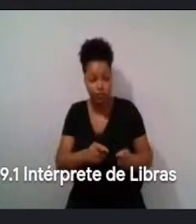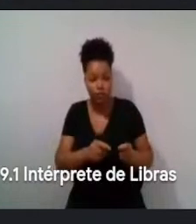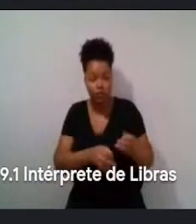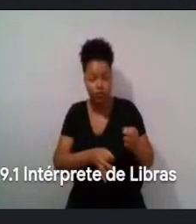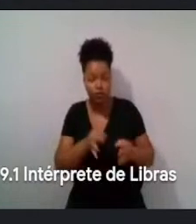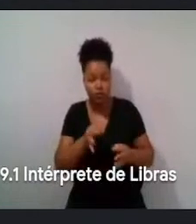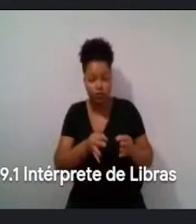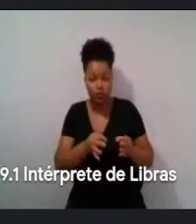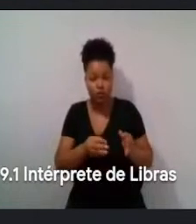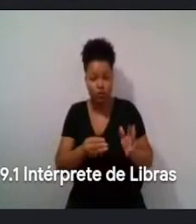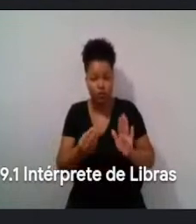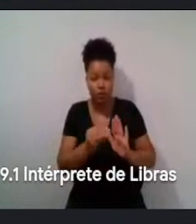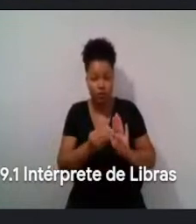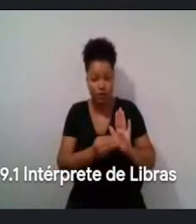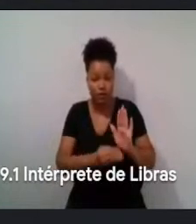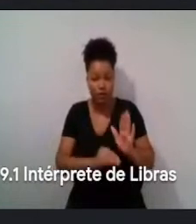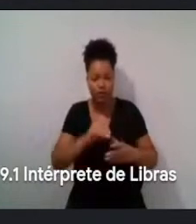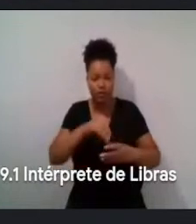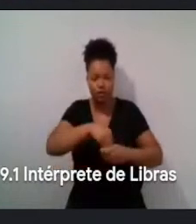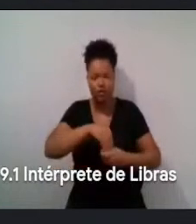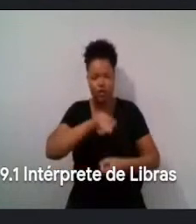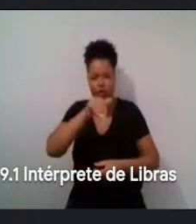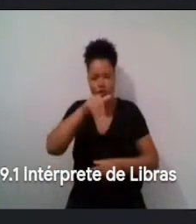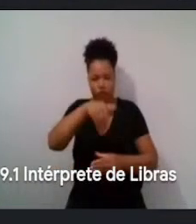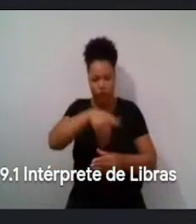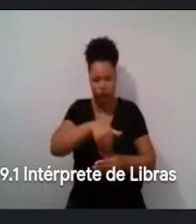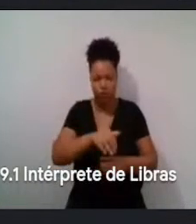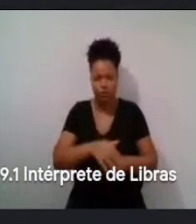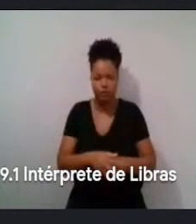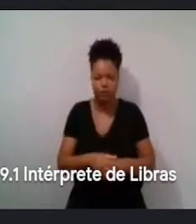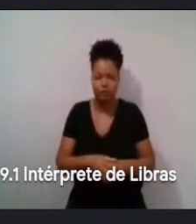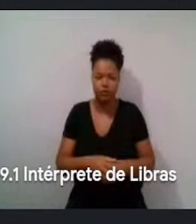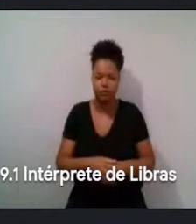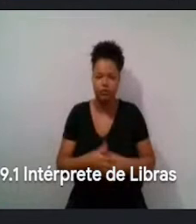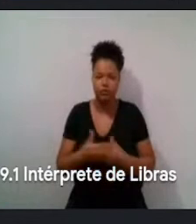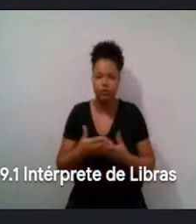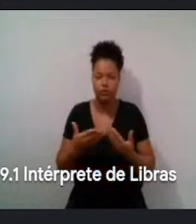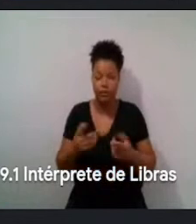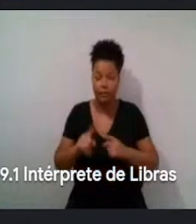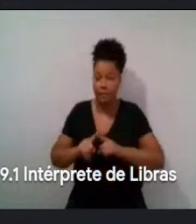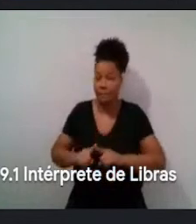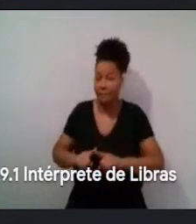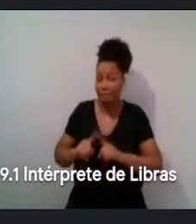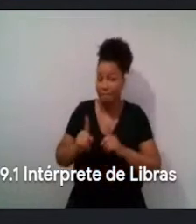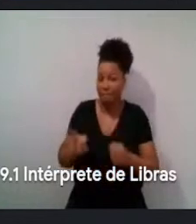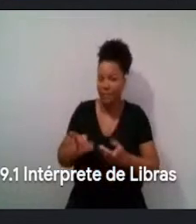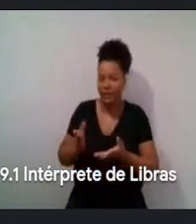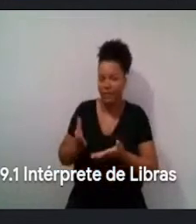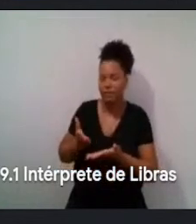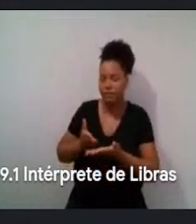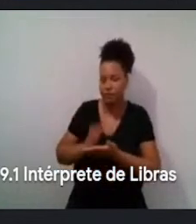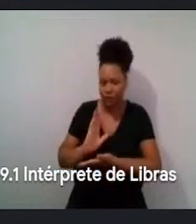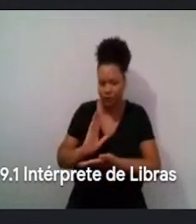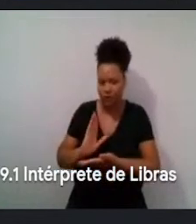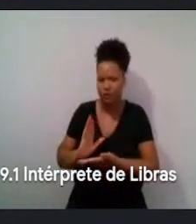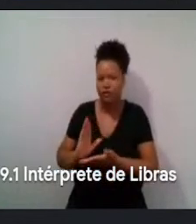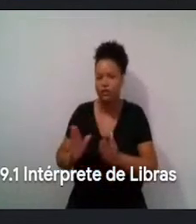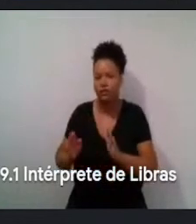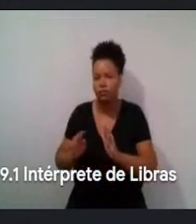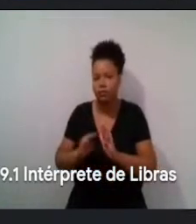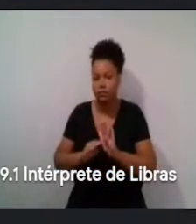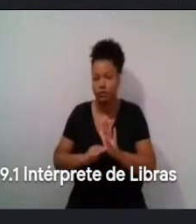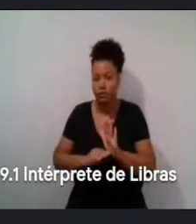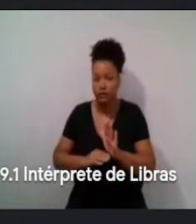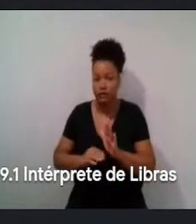foi juntado no voto. Todavia, a aprovação com ressalvas da prestação de